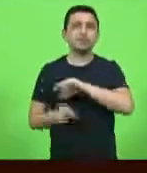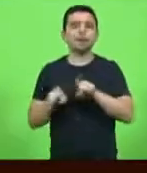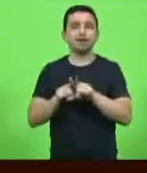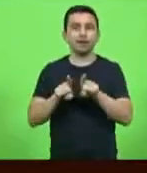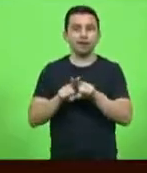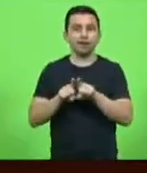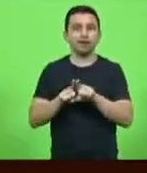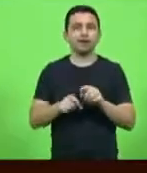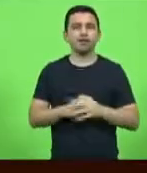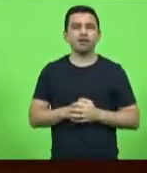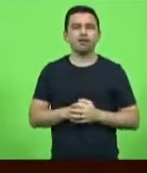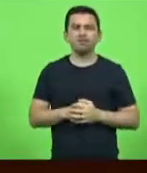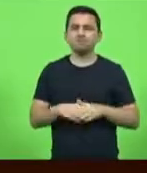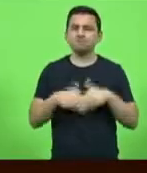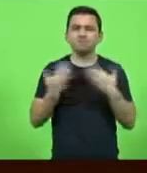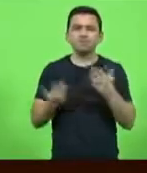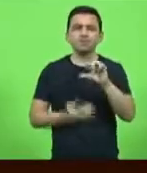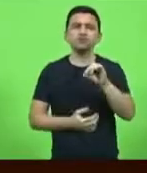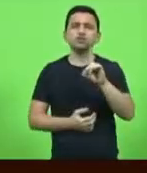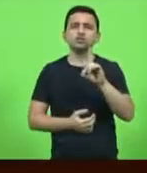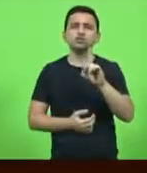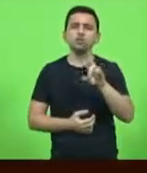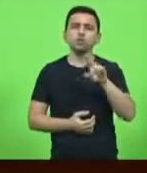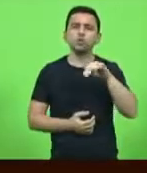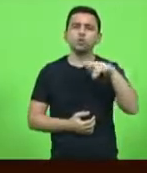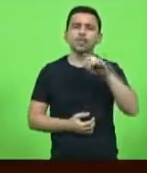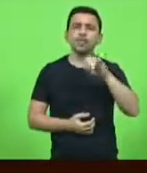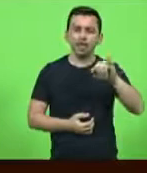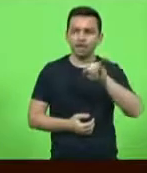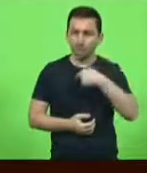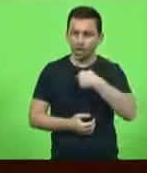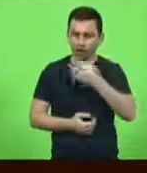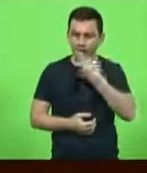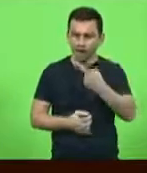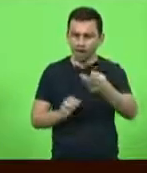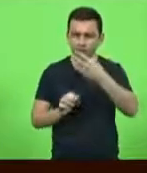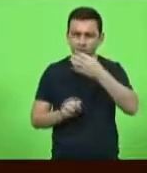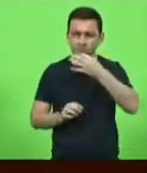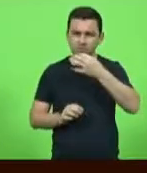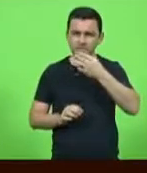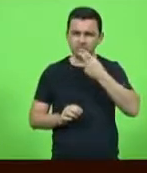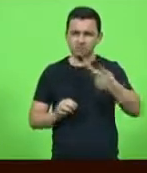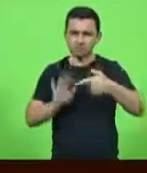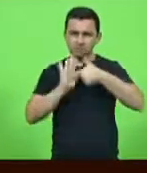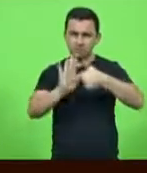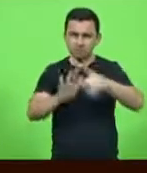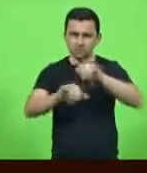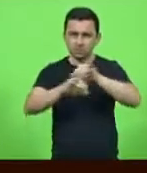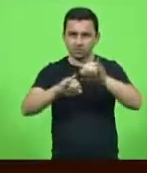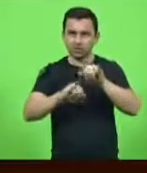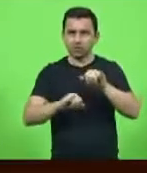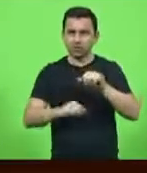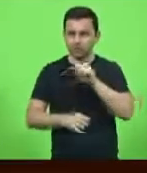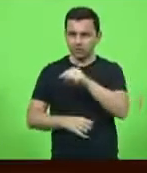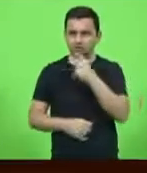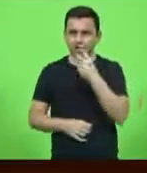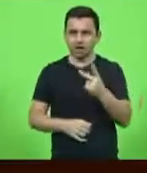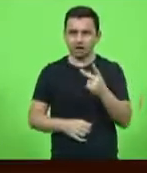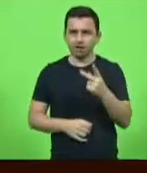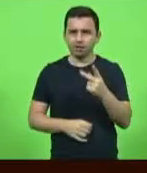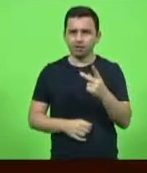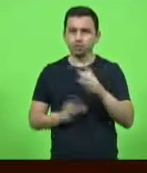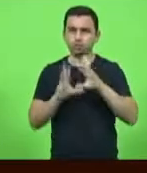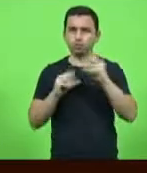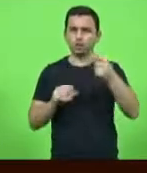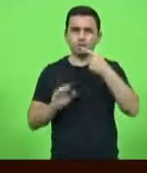então Comandante Disney é que quando eu faço essas denúncias o Senhor responde aqui para o governador só que é que o senhor respondeu de